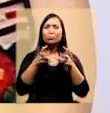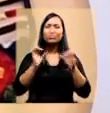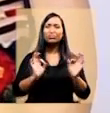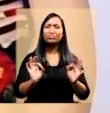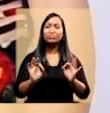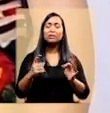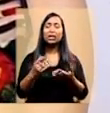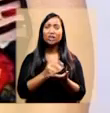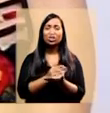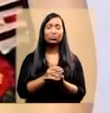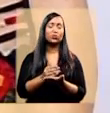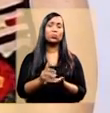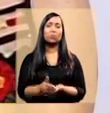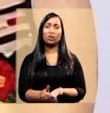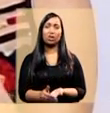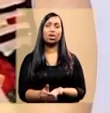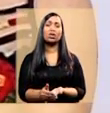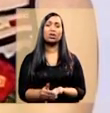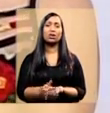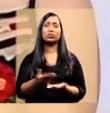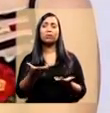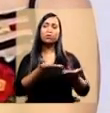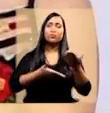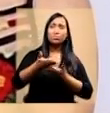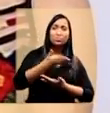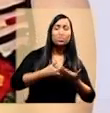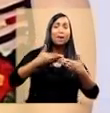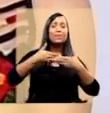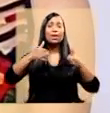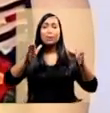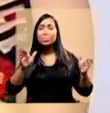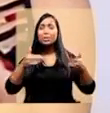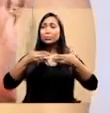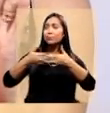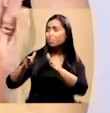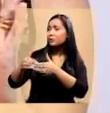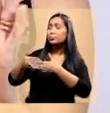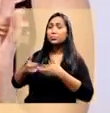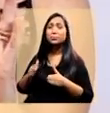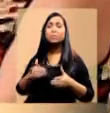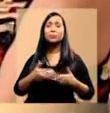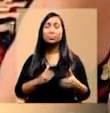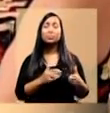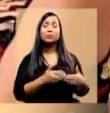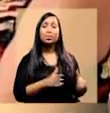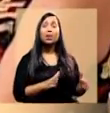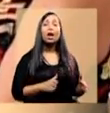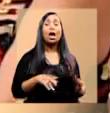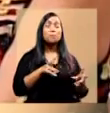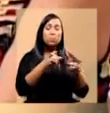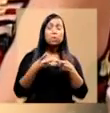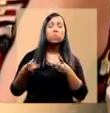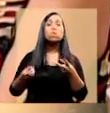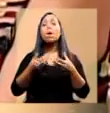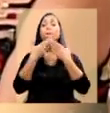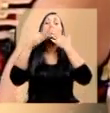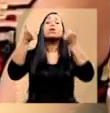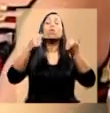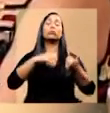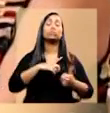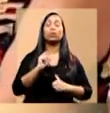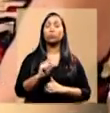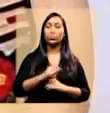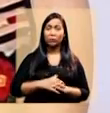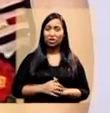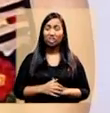problema. E aí a gente começa, né? Troca ideia, a gente vai abrindo janelas, né? E a gente vê o que é